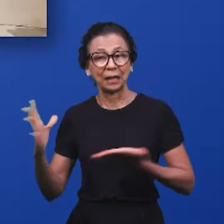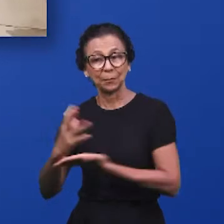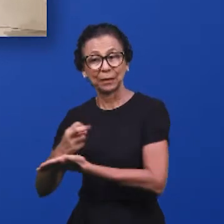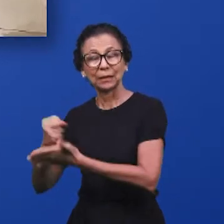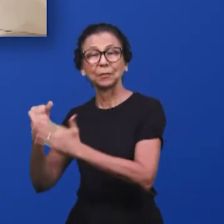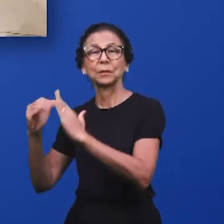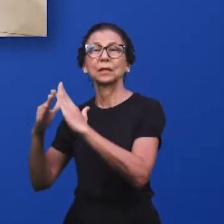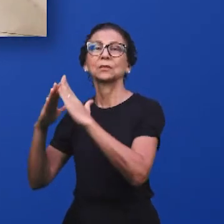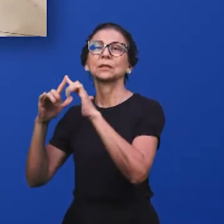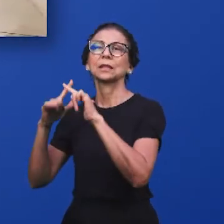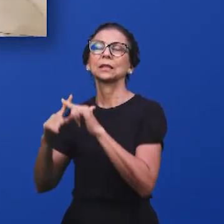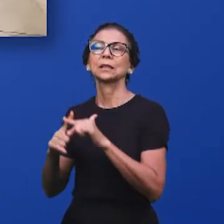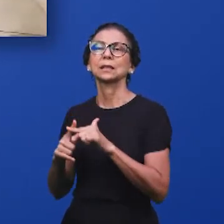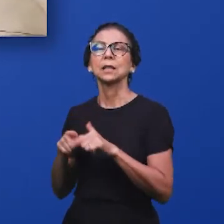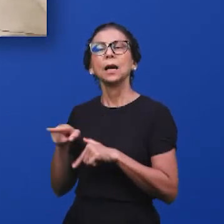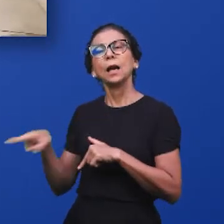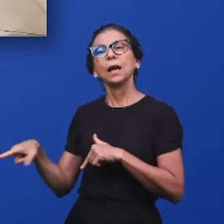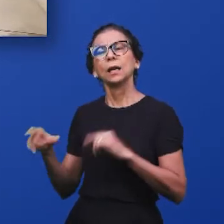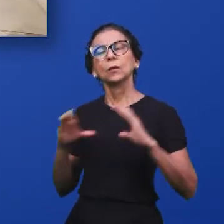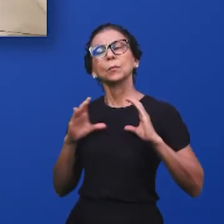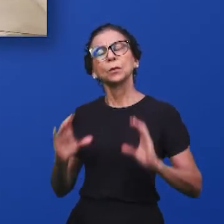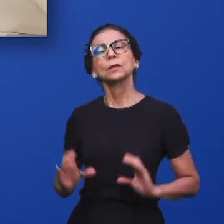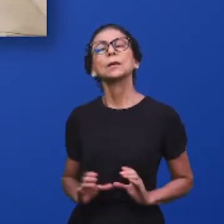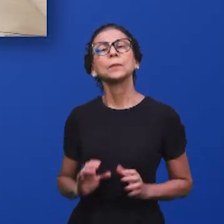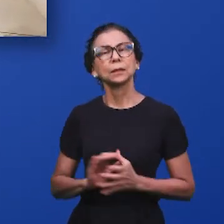Como a igreja fiel deve estar agora?